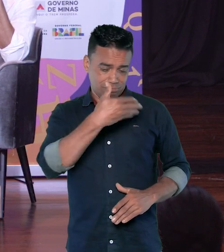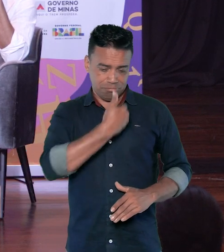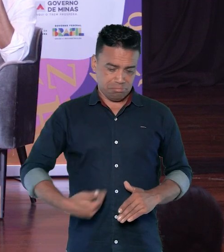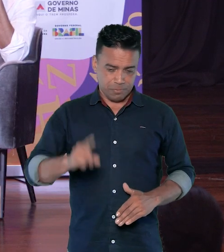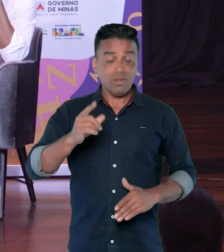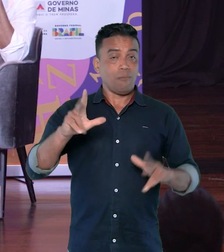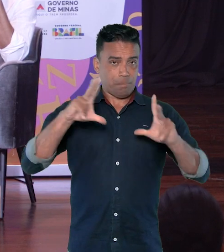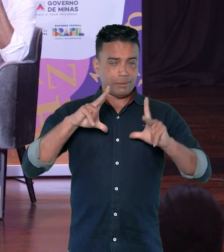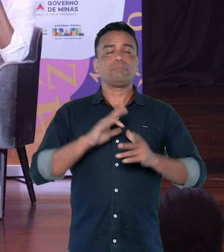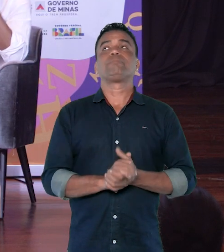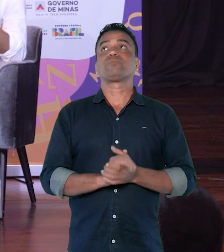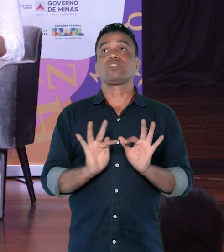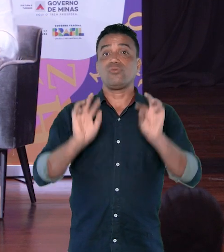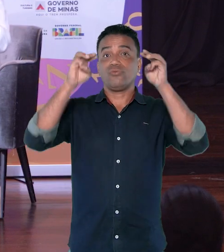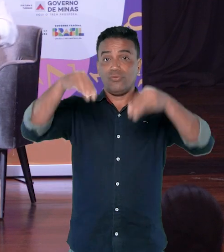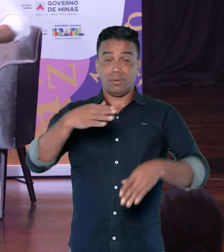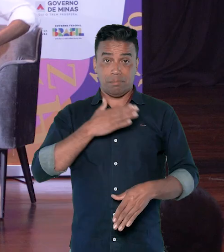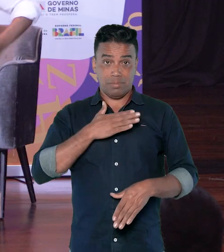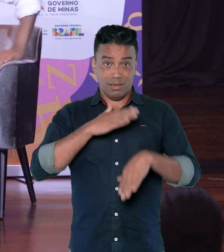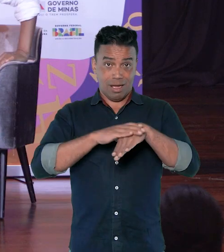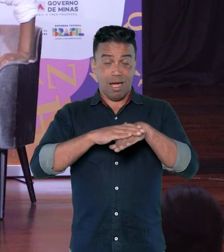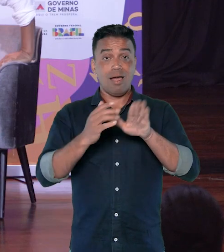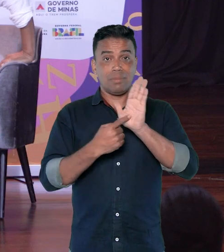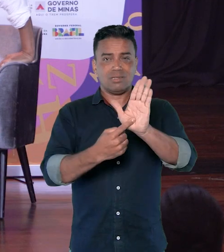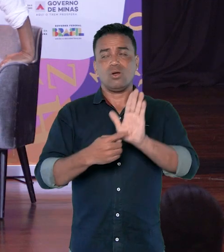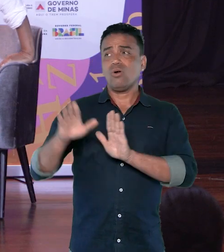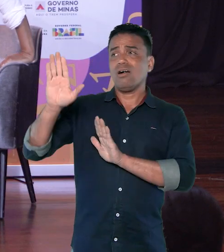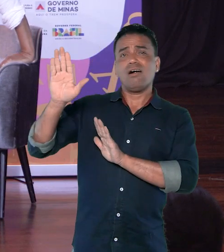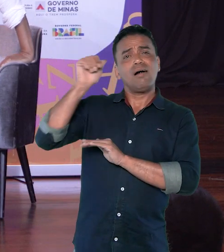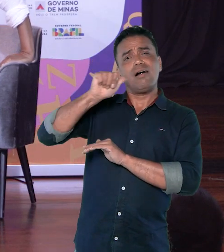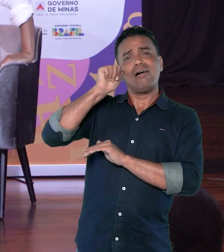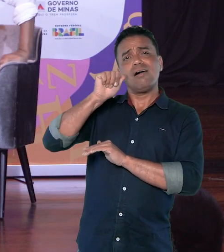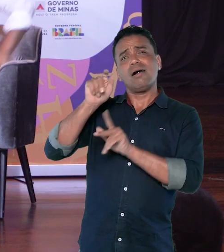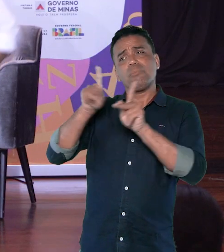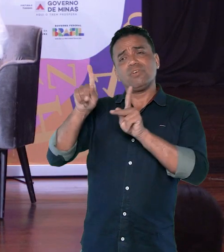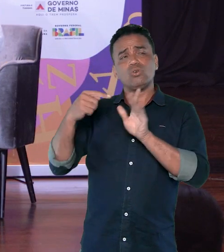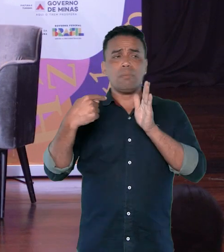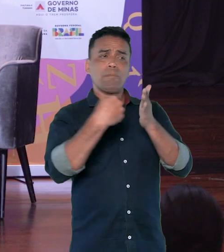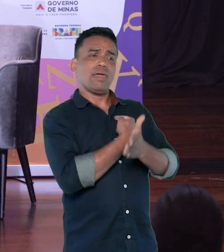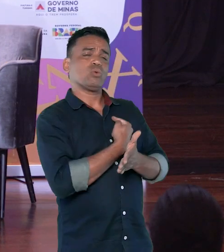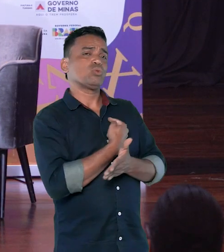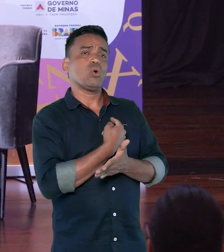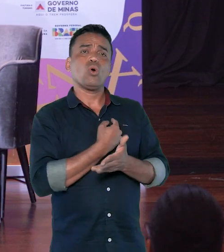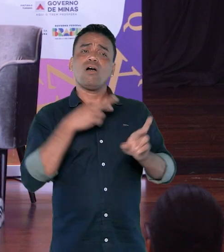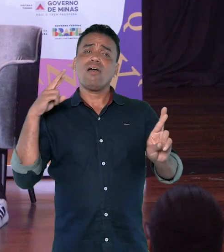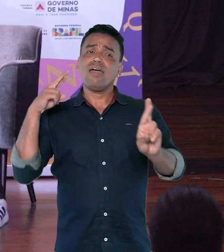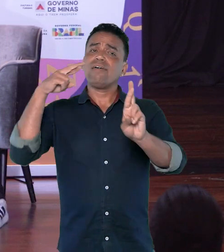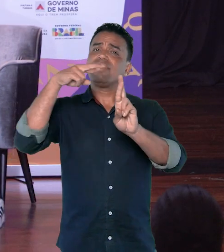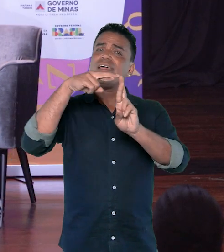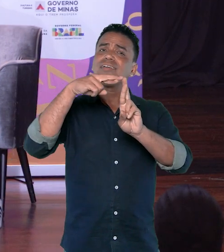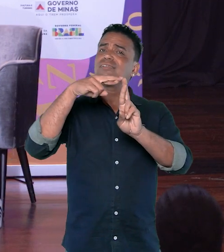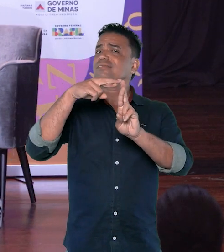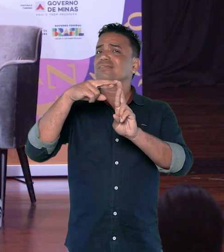E aí depois, no término da minha apresentação, uma professora perguntou qual era os meus referenciais